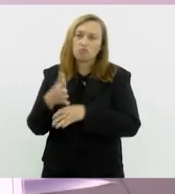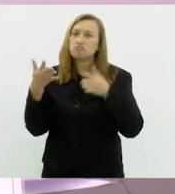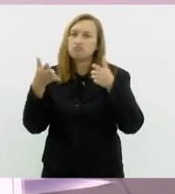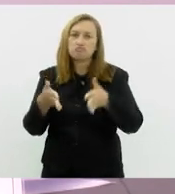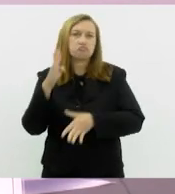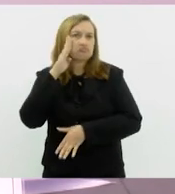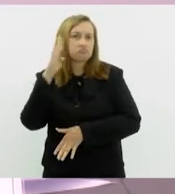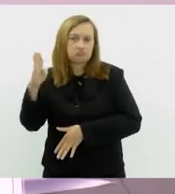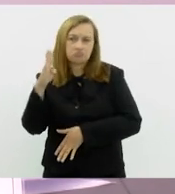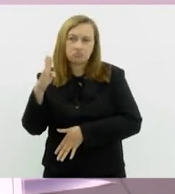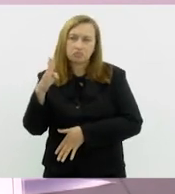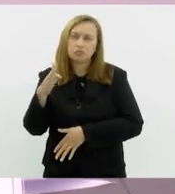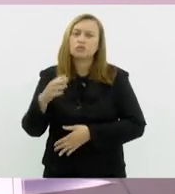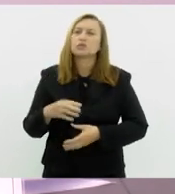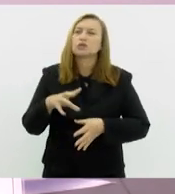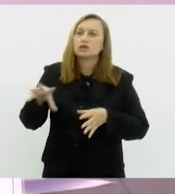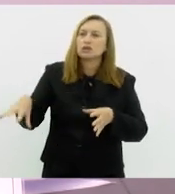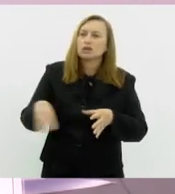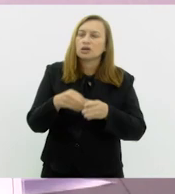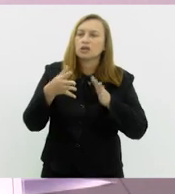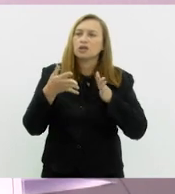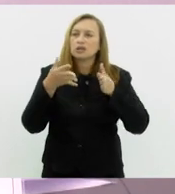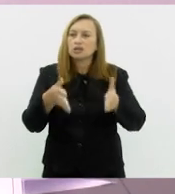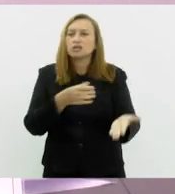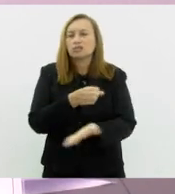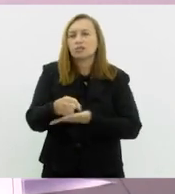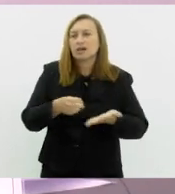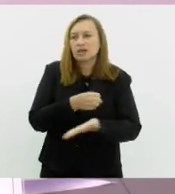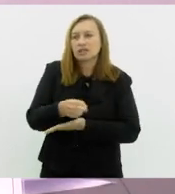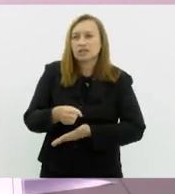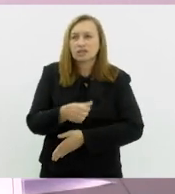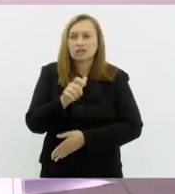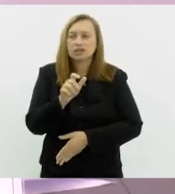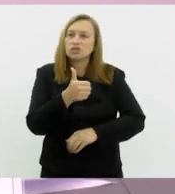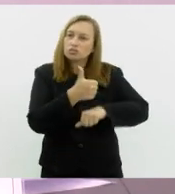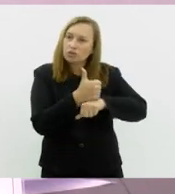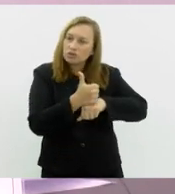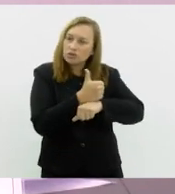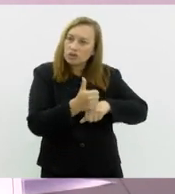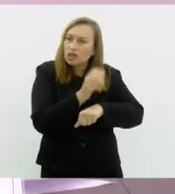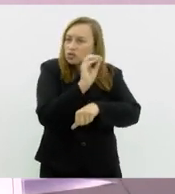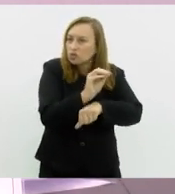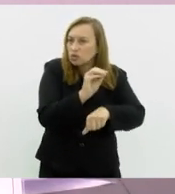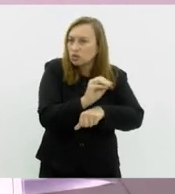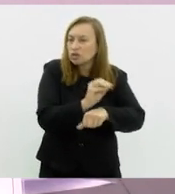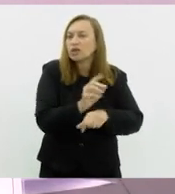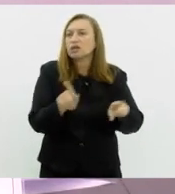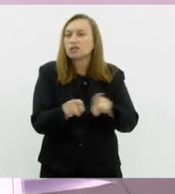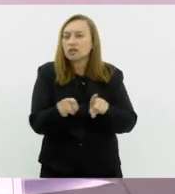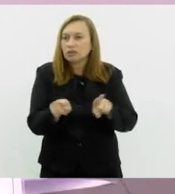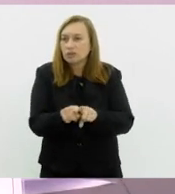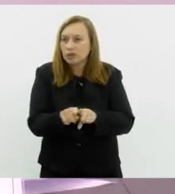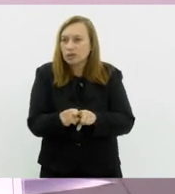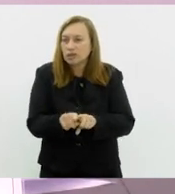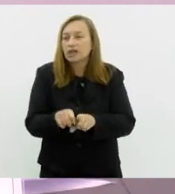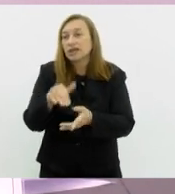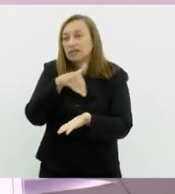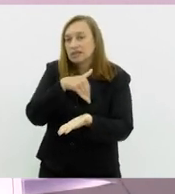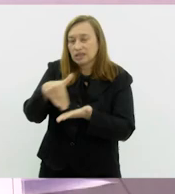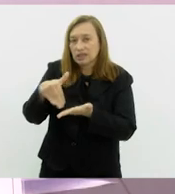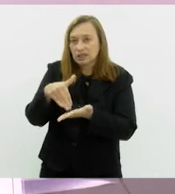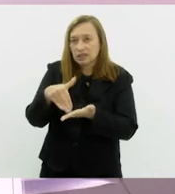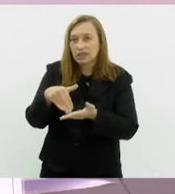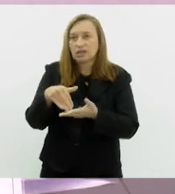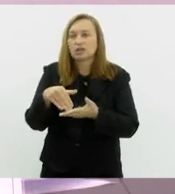central para a inserção na atenção básica das cuidadoras. Recomendar também a ampliação de creche às secretarias